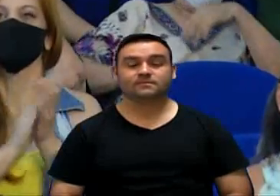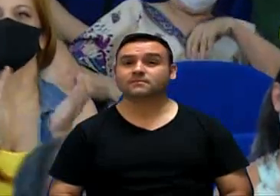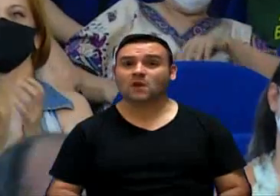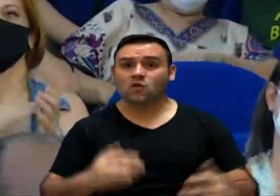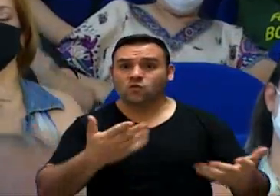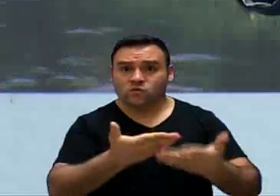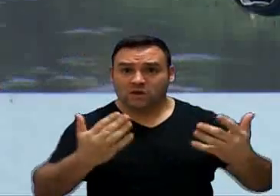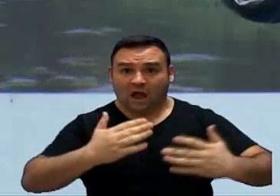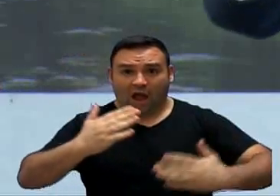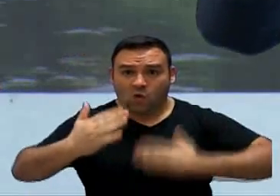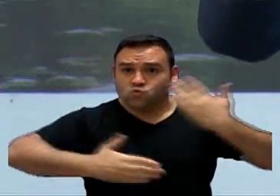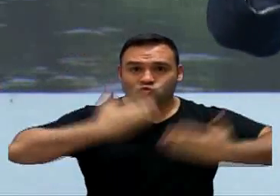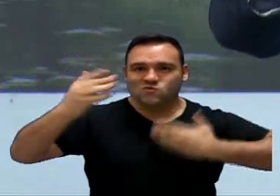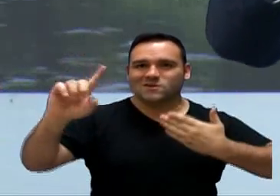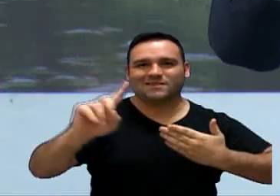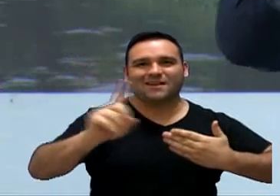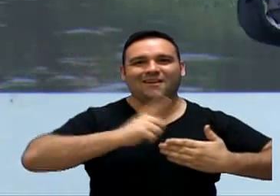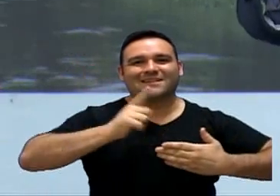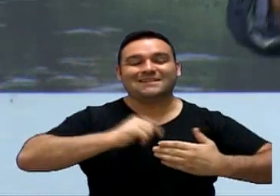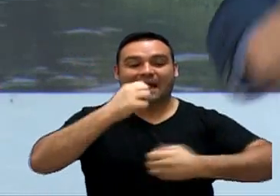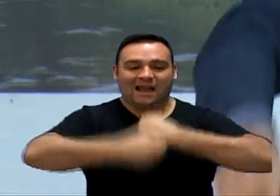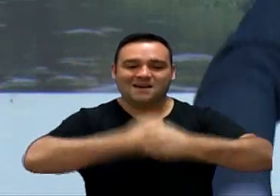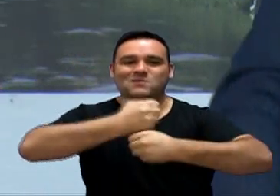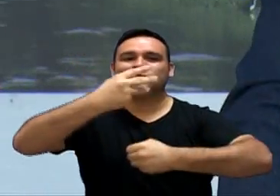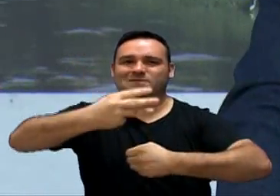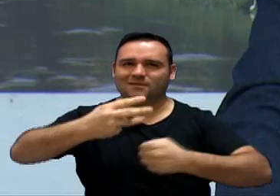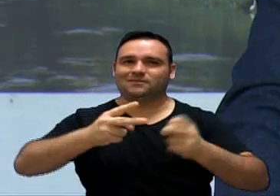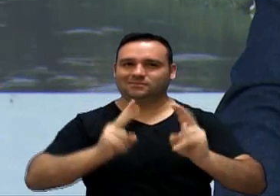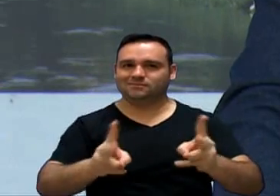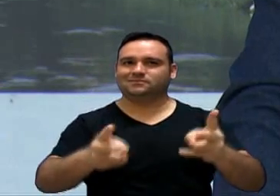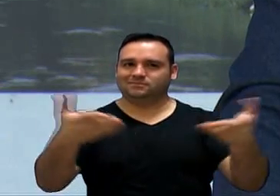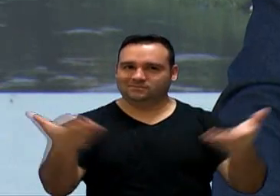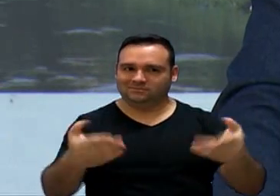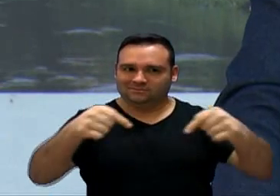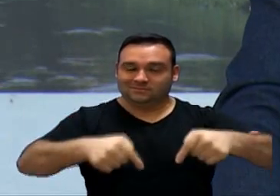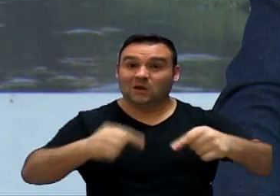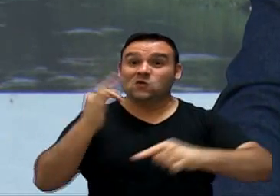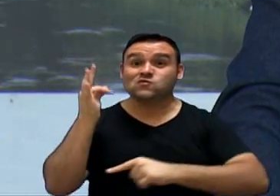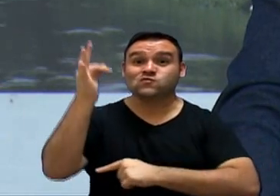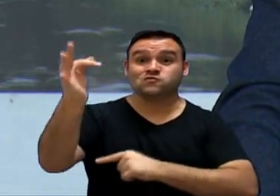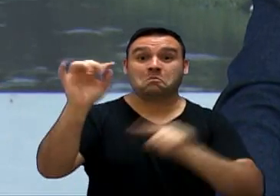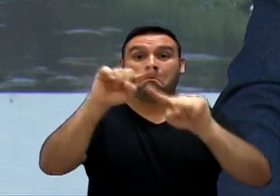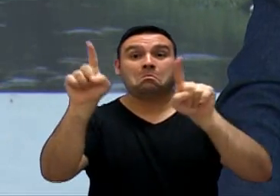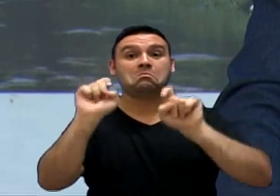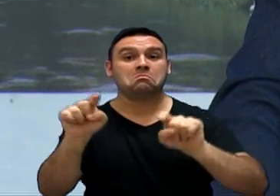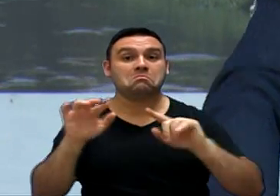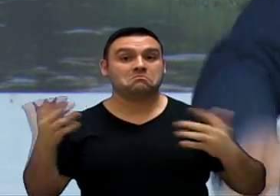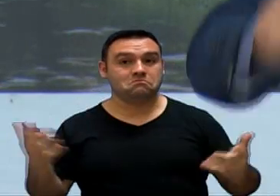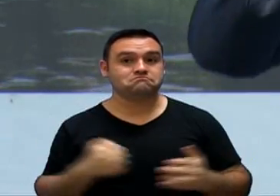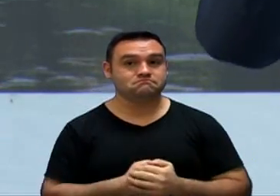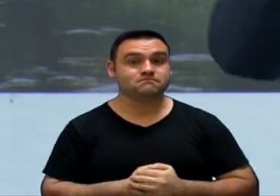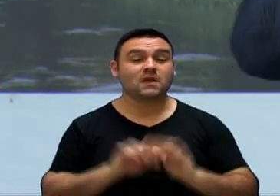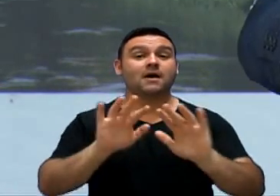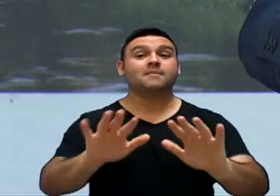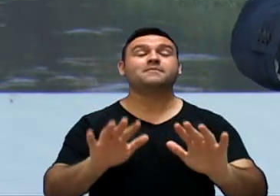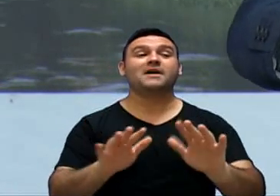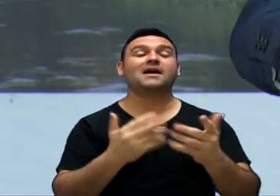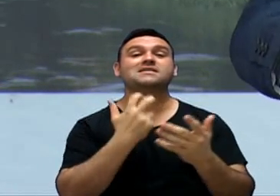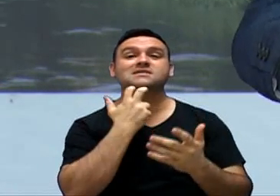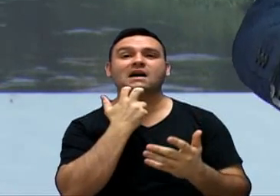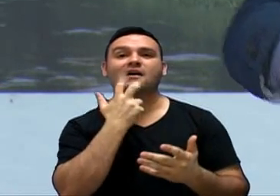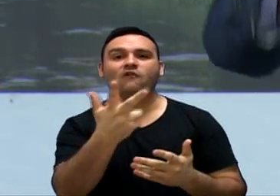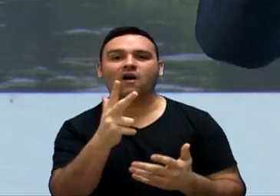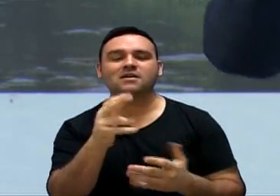Não se assustem. Eu terei mais 3 anos de mandato. Lá na frente ninguém sabe. Mas a voz